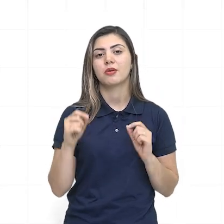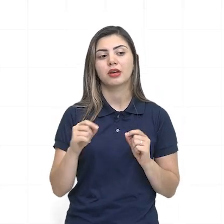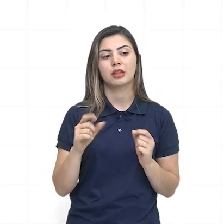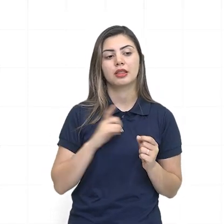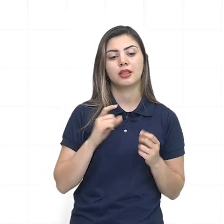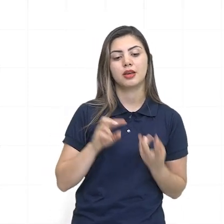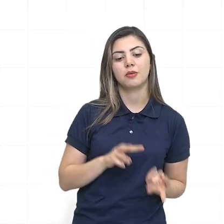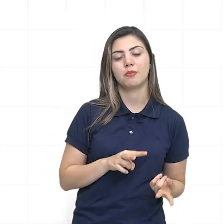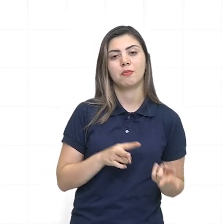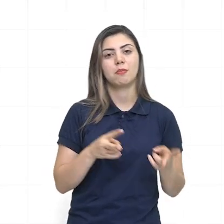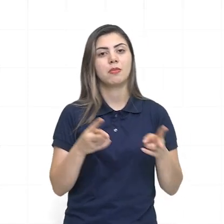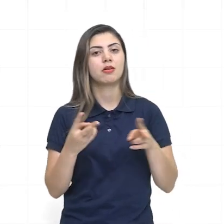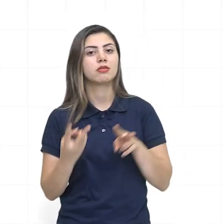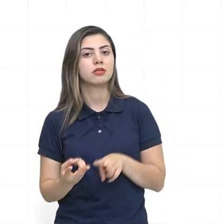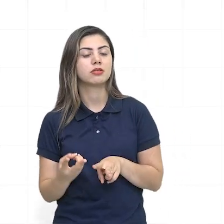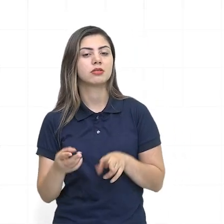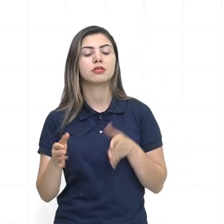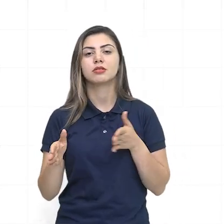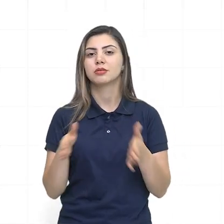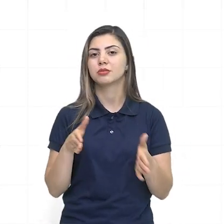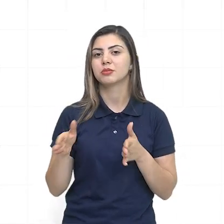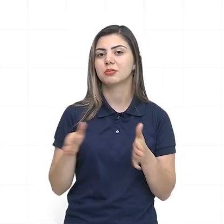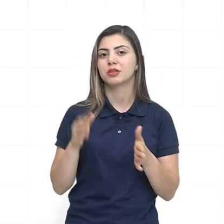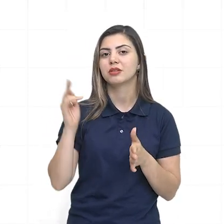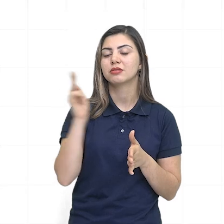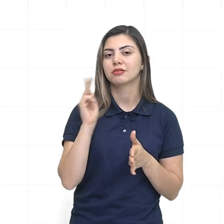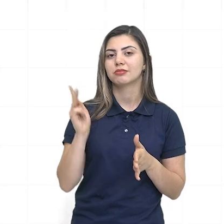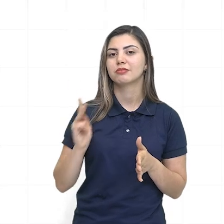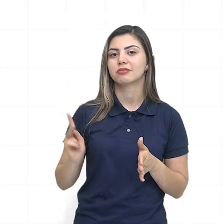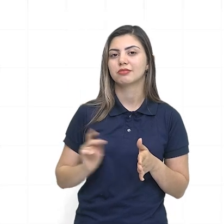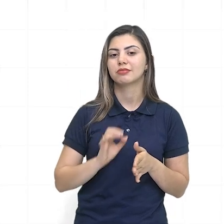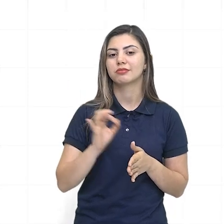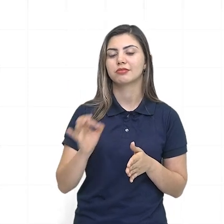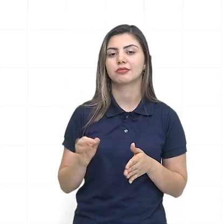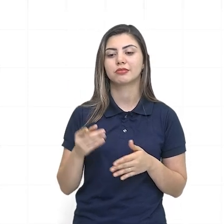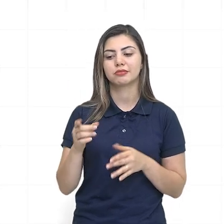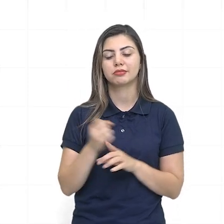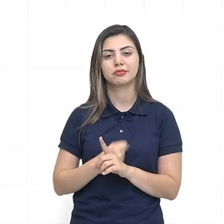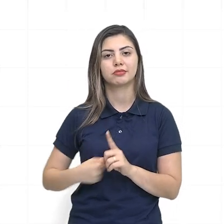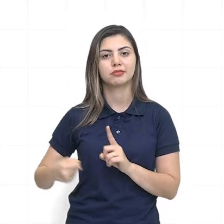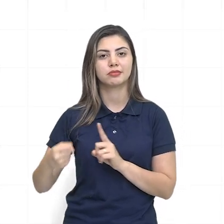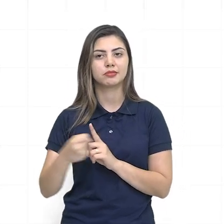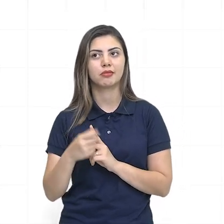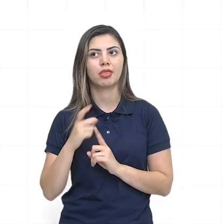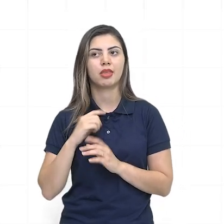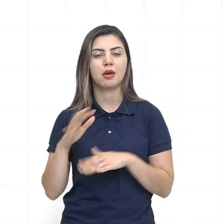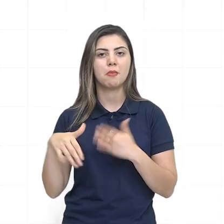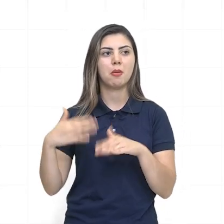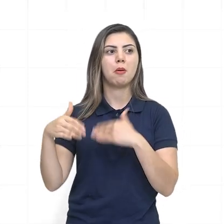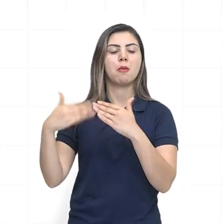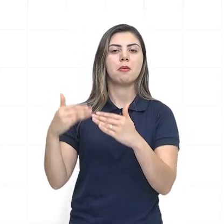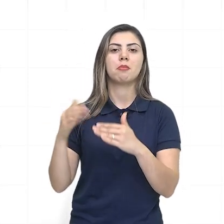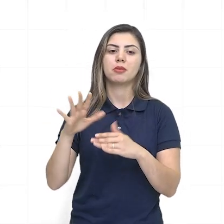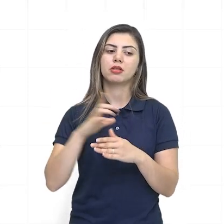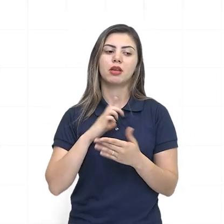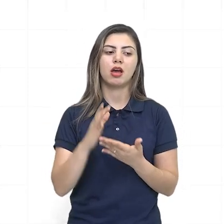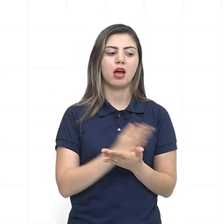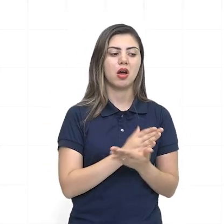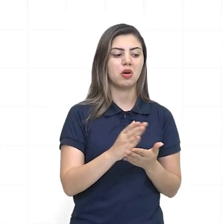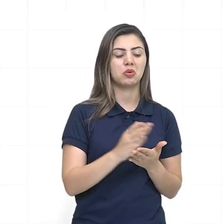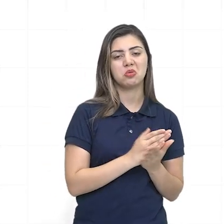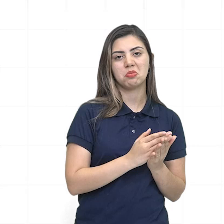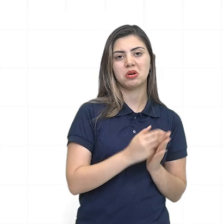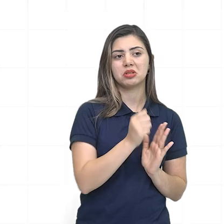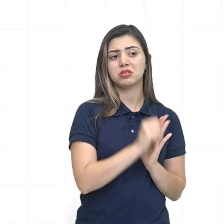vai delinear, vai, de certa forma, limitar as sociedades que estão mais avançadas e as sociedades que não estão